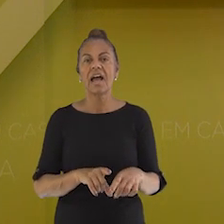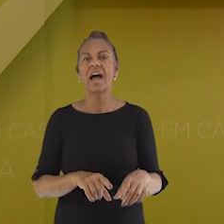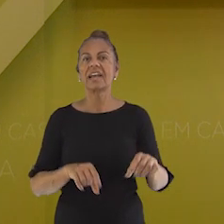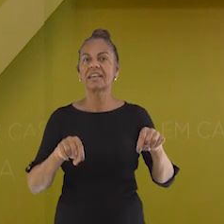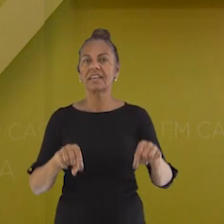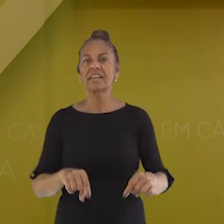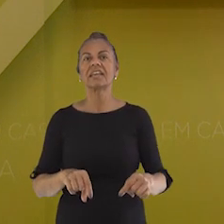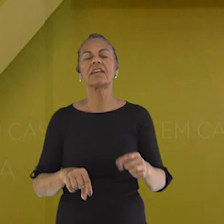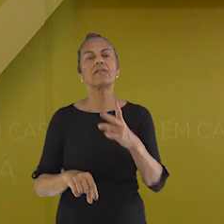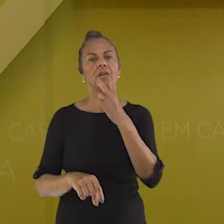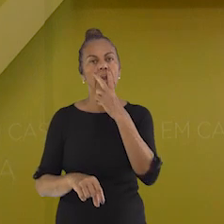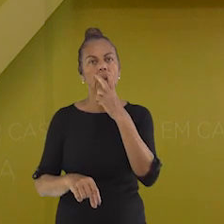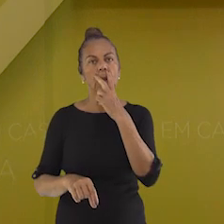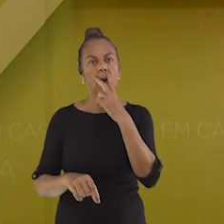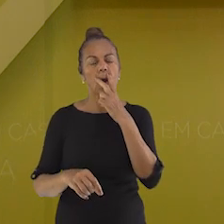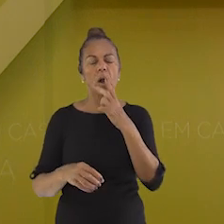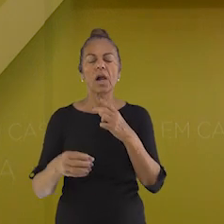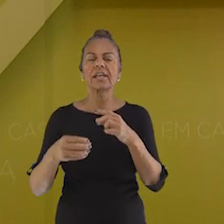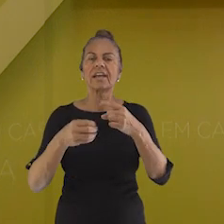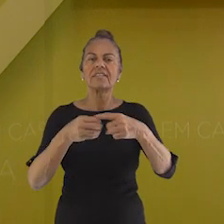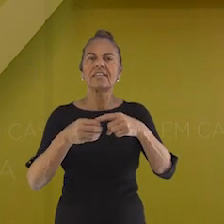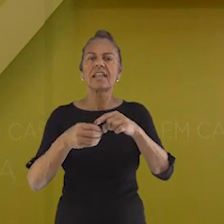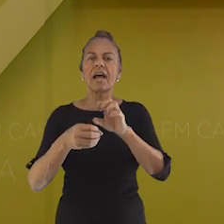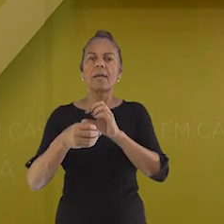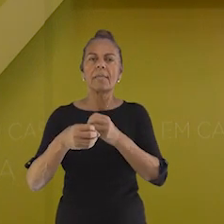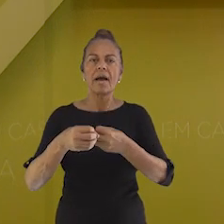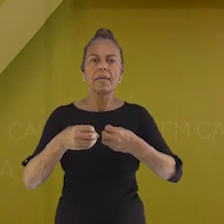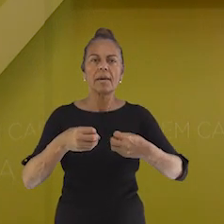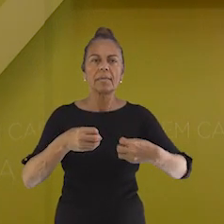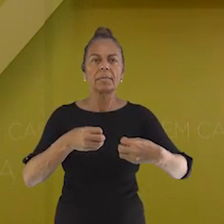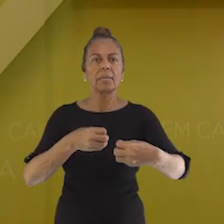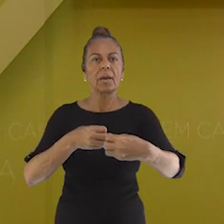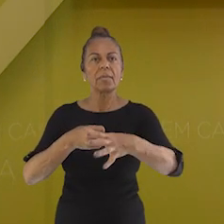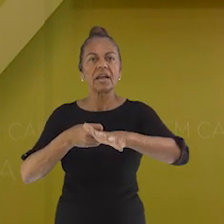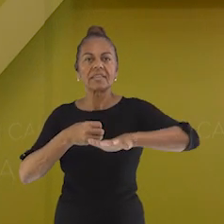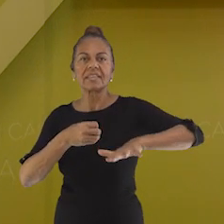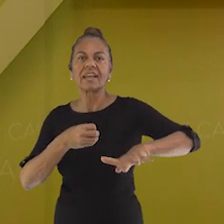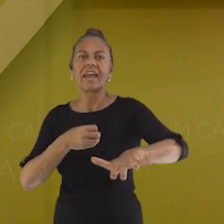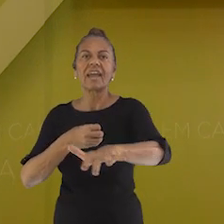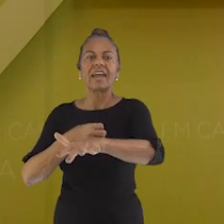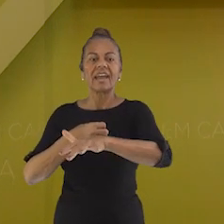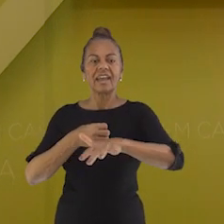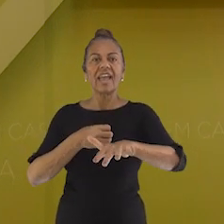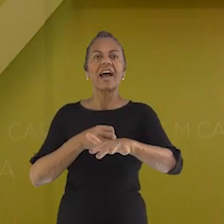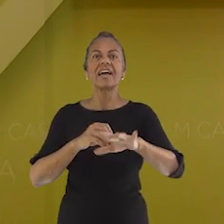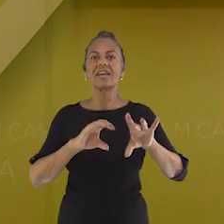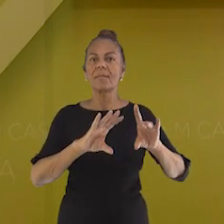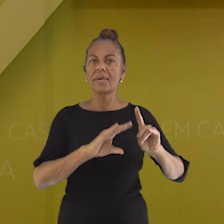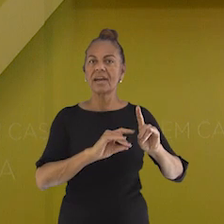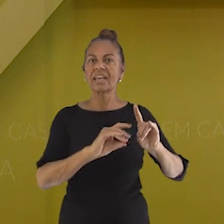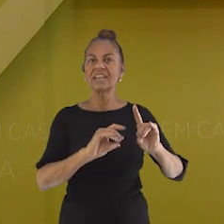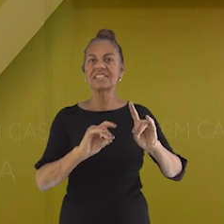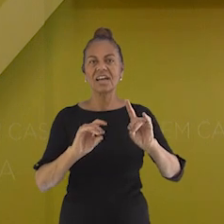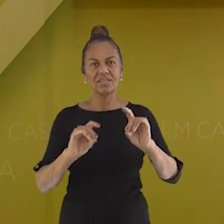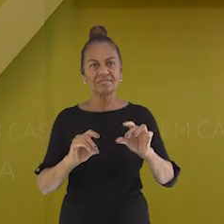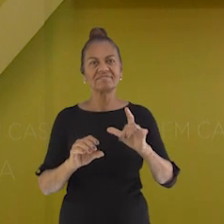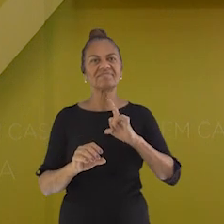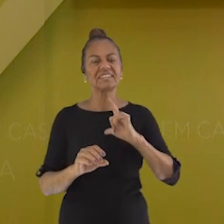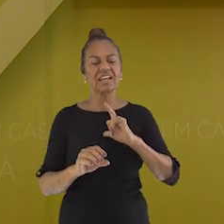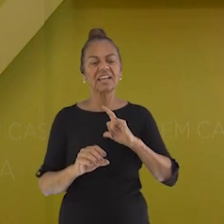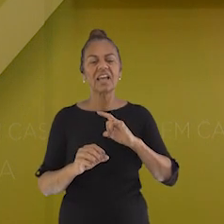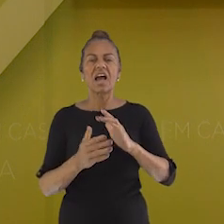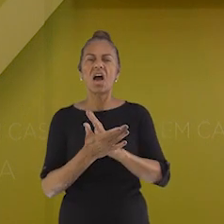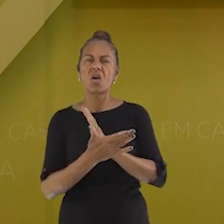da Baía de Vitória, há 6 unidades de conservação de manguezal. E conhecemos também